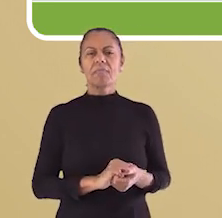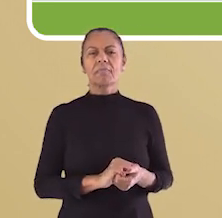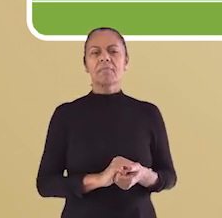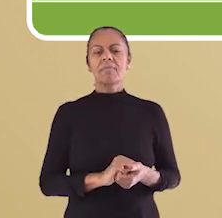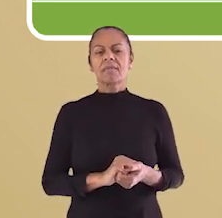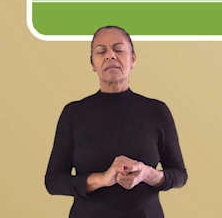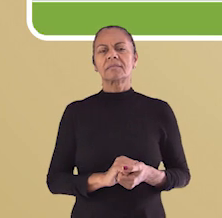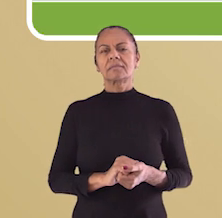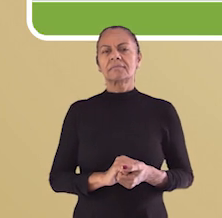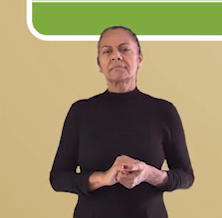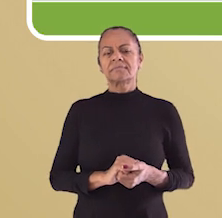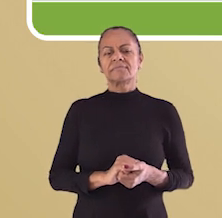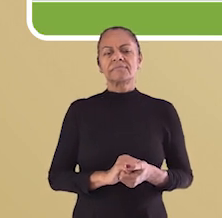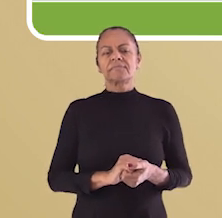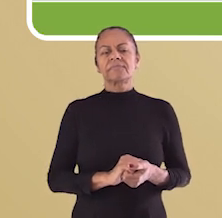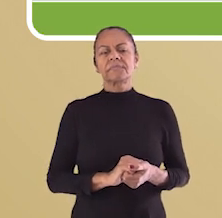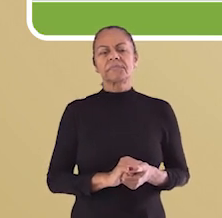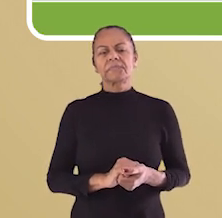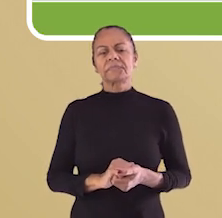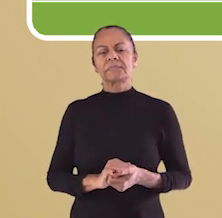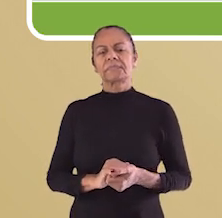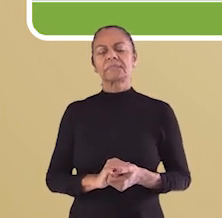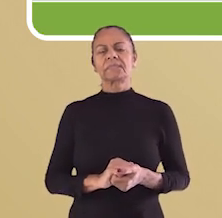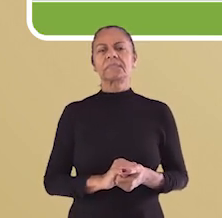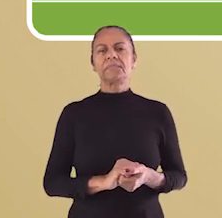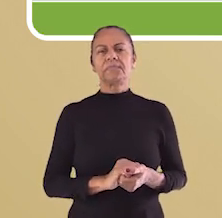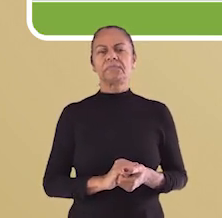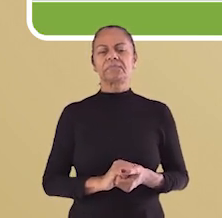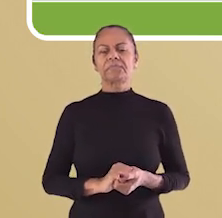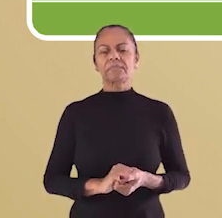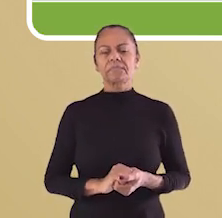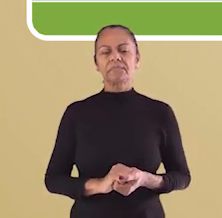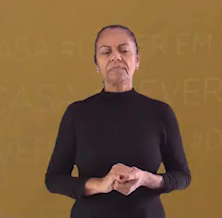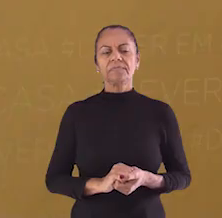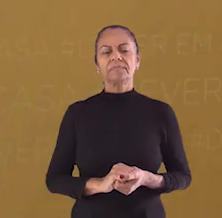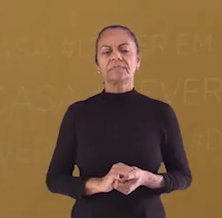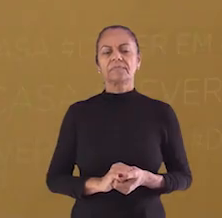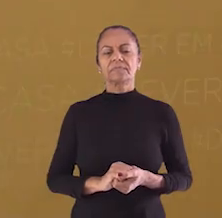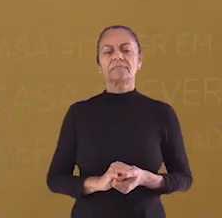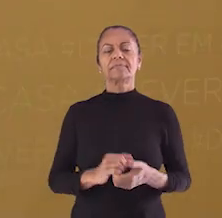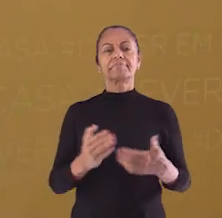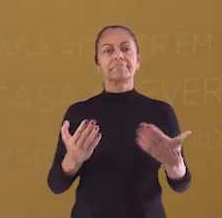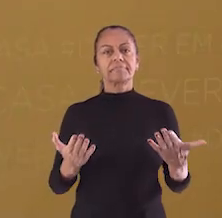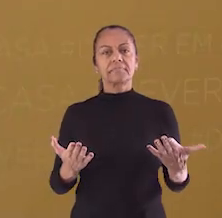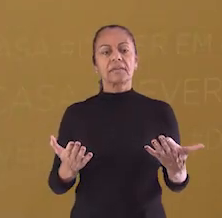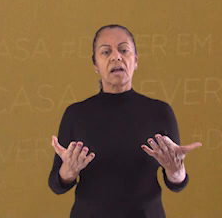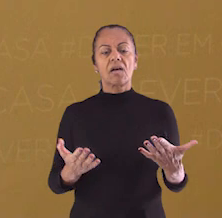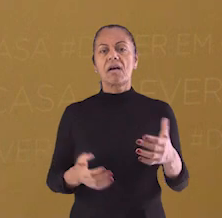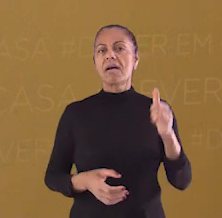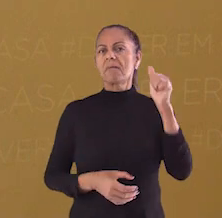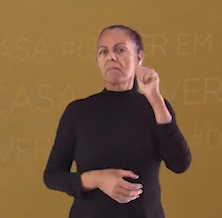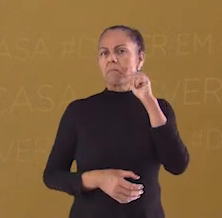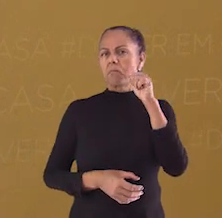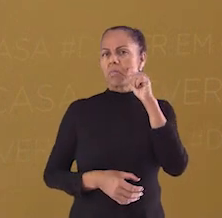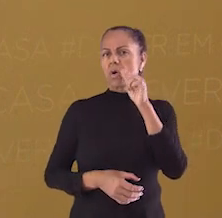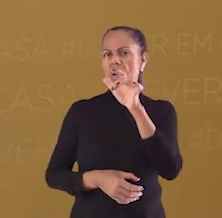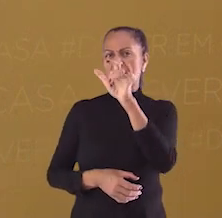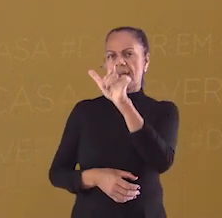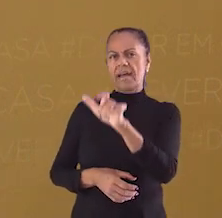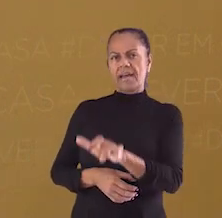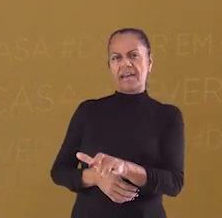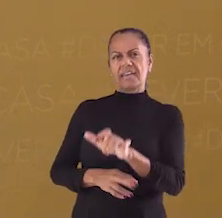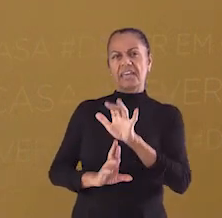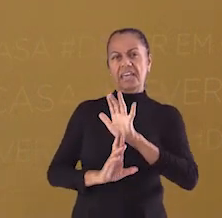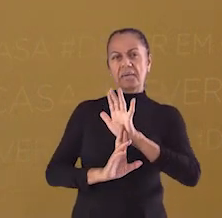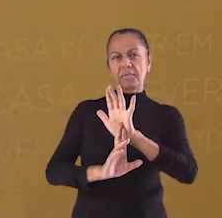seu celular para o QR Code. Também vou dar um tempinho para que você faça isso, ok? Bom, turma, nas mídias que nós citamos, a figura